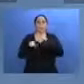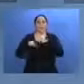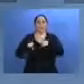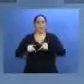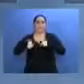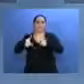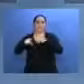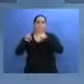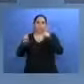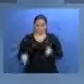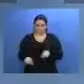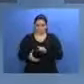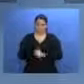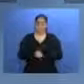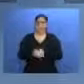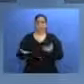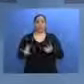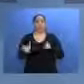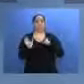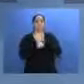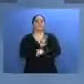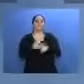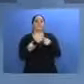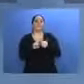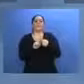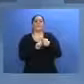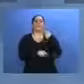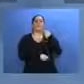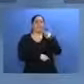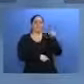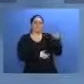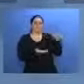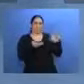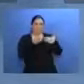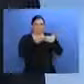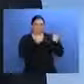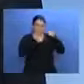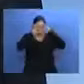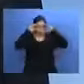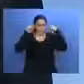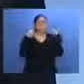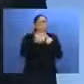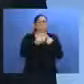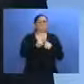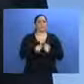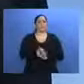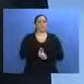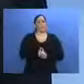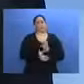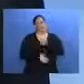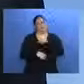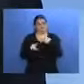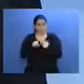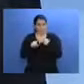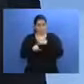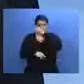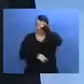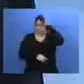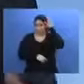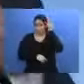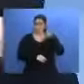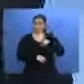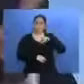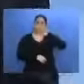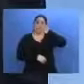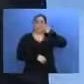Ok, candidato, então, agora o senhor precisa revelar o porquê do seu pedido de direito de resposta. Porque o candidato Camilo Santana faz uma